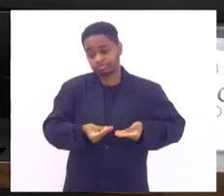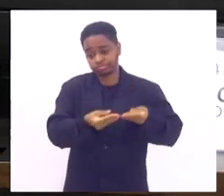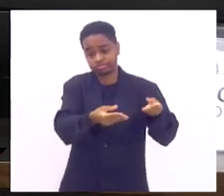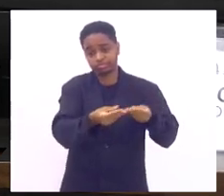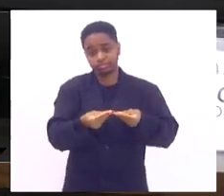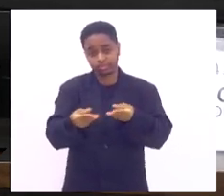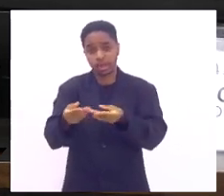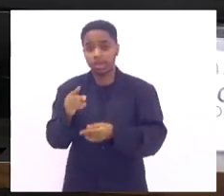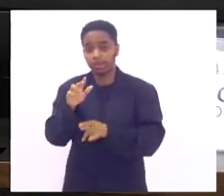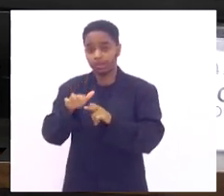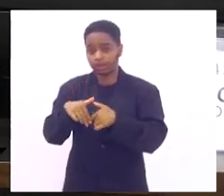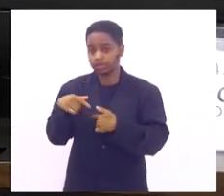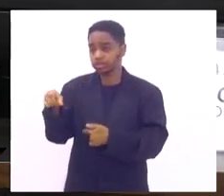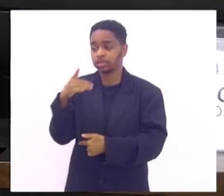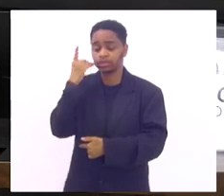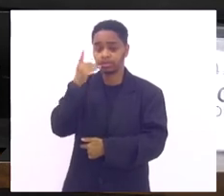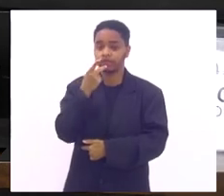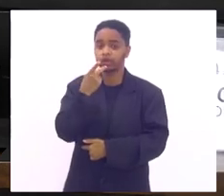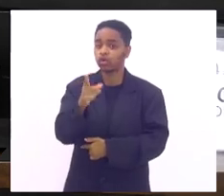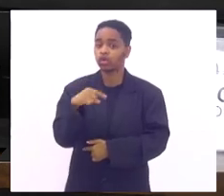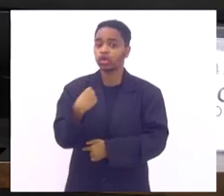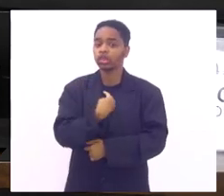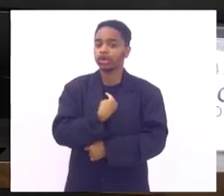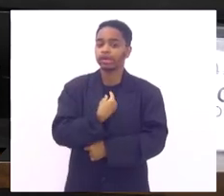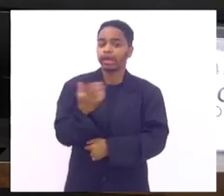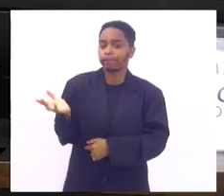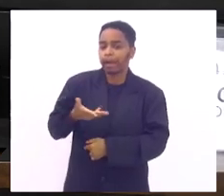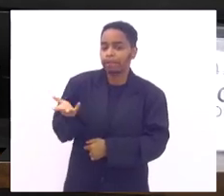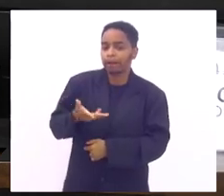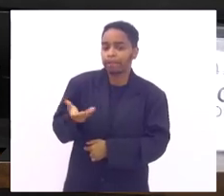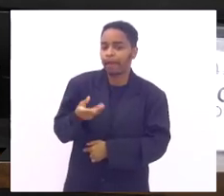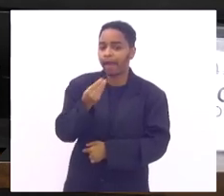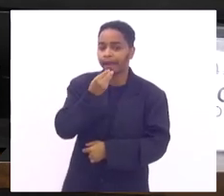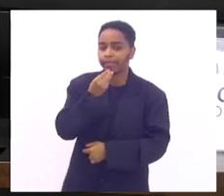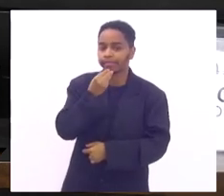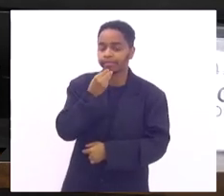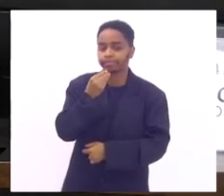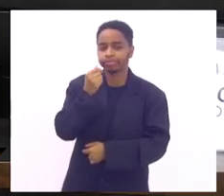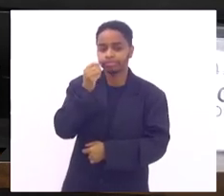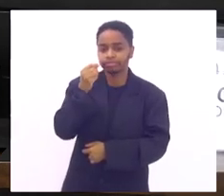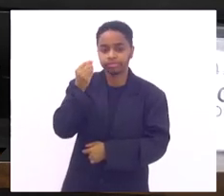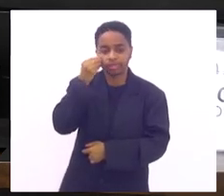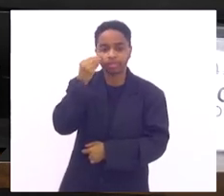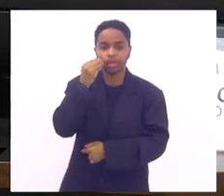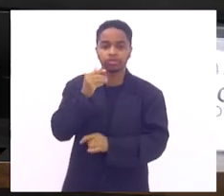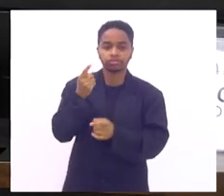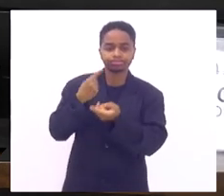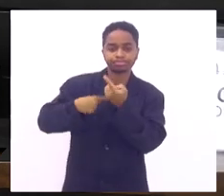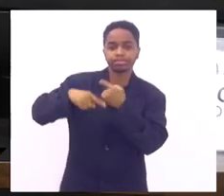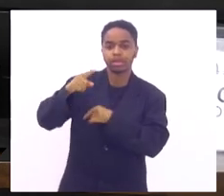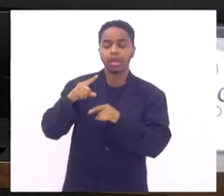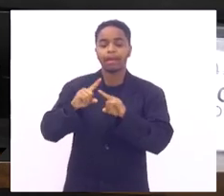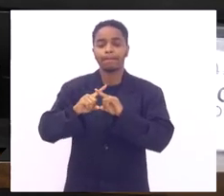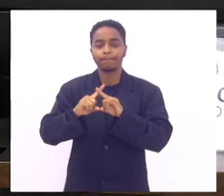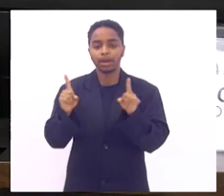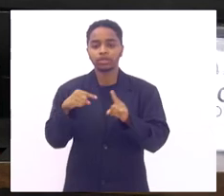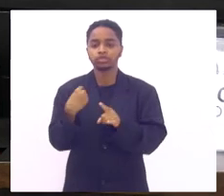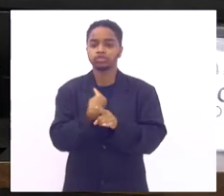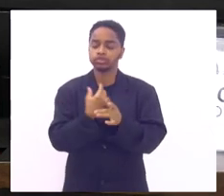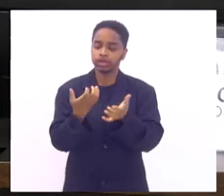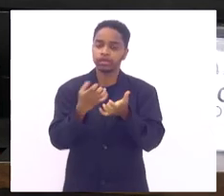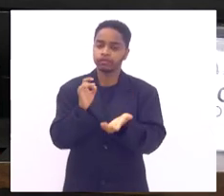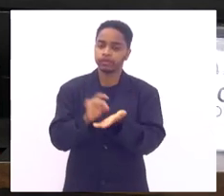né? Geralmente a gasolina acaba no final, mas a gente está correndo muito porque a gente tem compromisso com essa entrega e a gente quer que ela